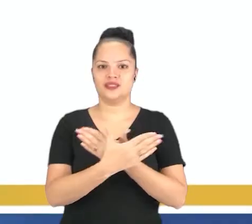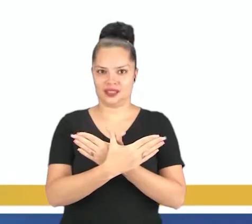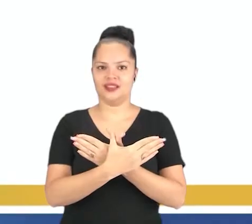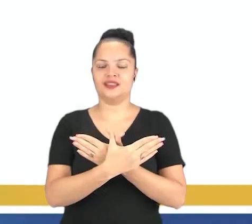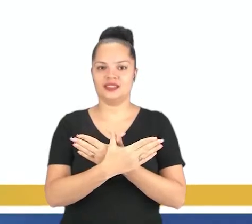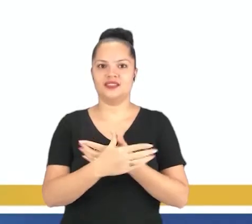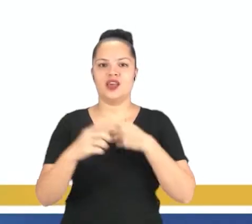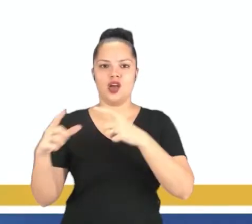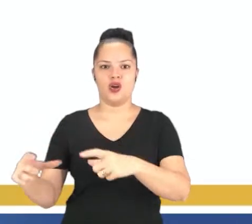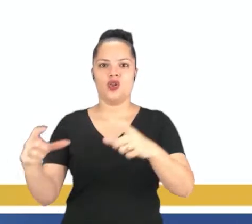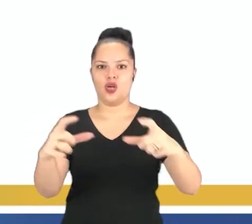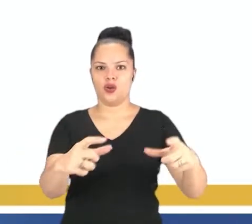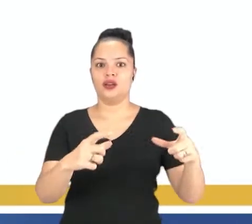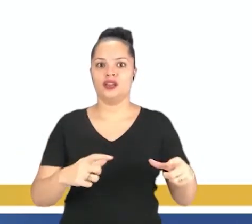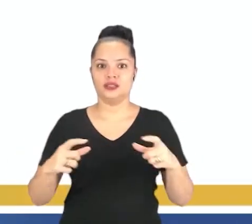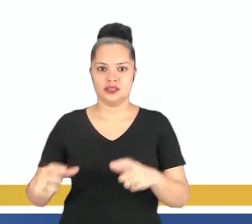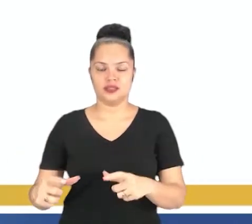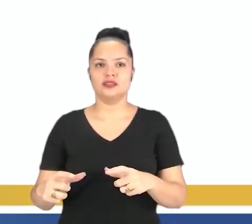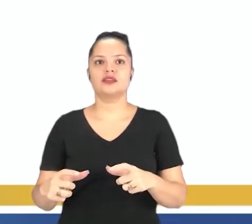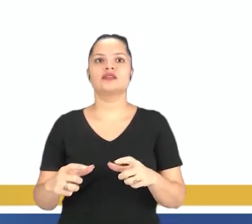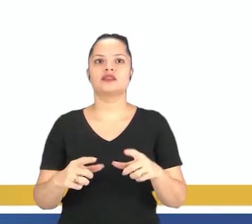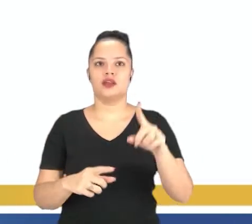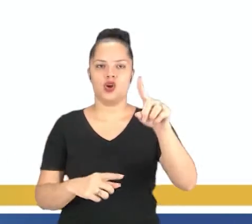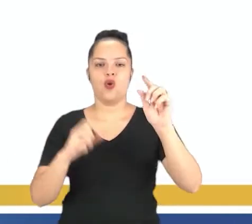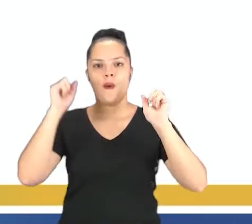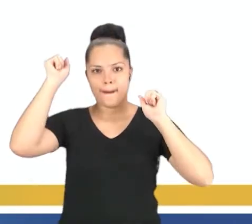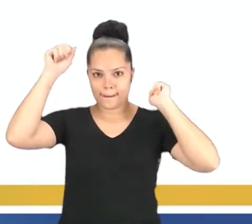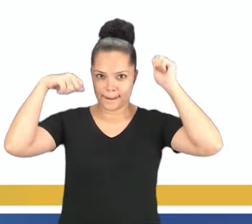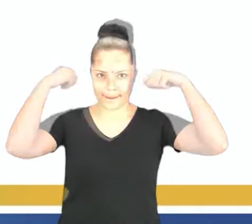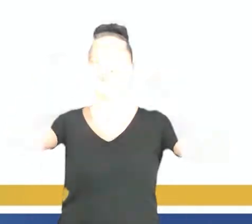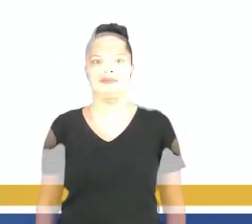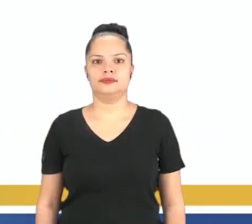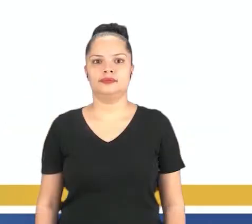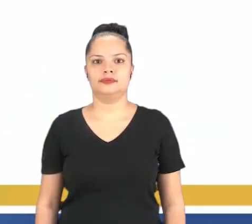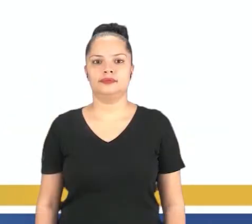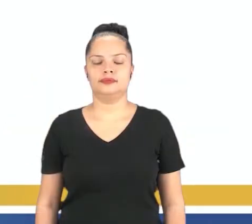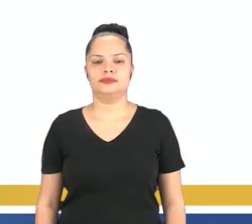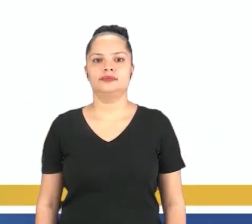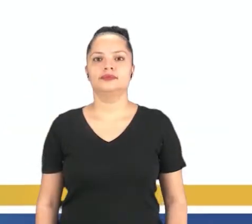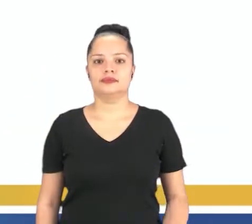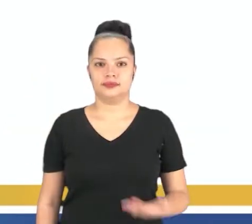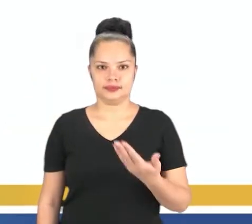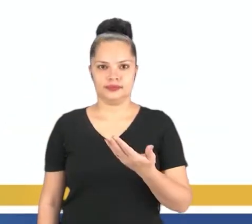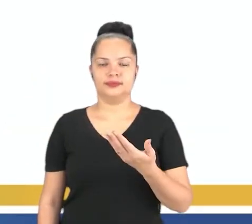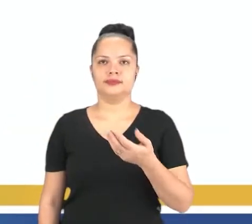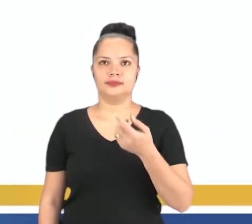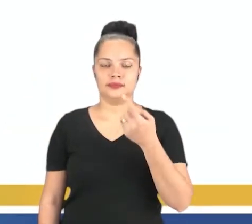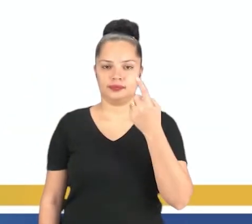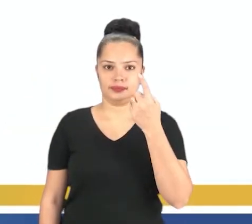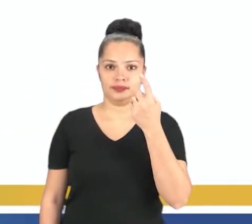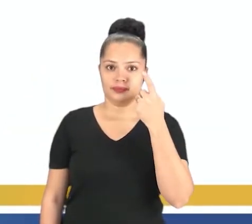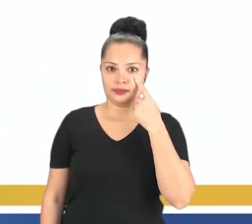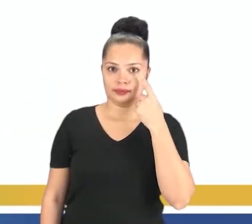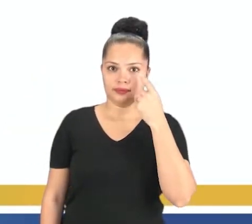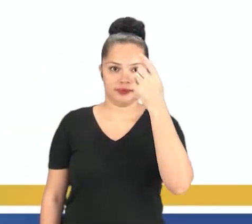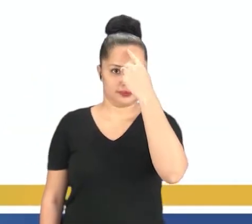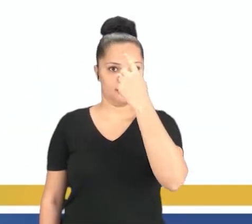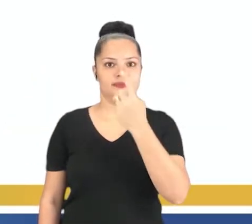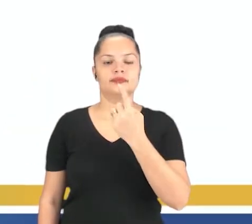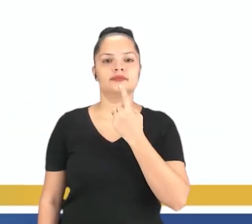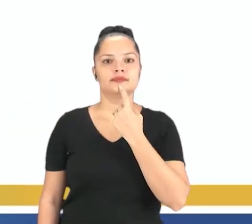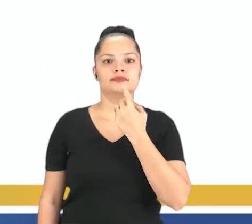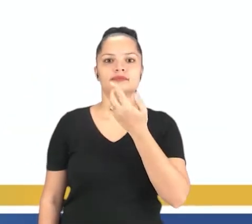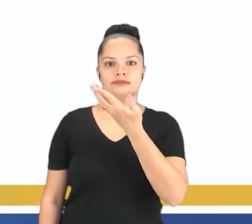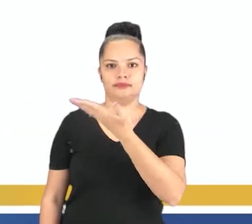vamos observar que a localização né que a gente viu no centro-sul do México tá Então pessoal observa em aí o